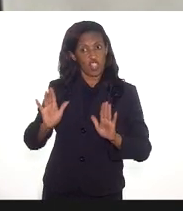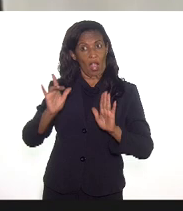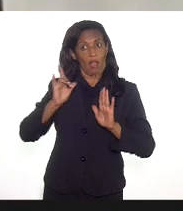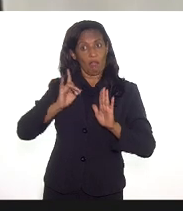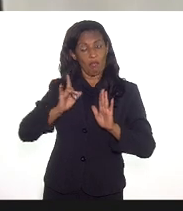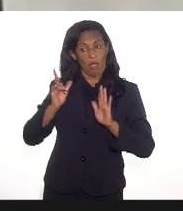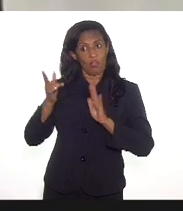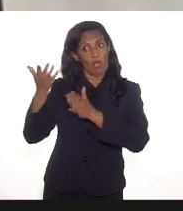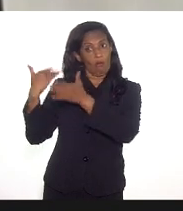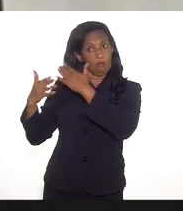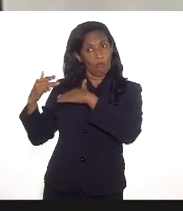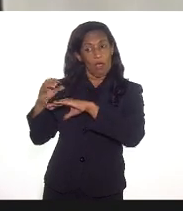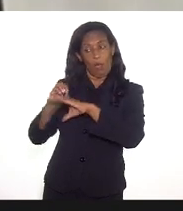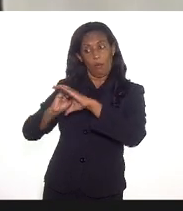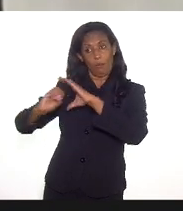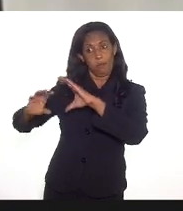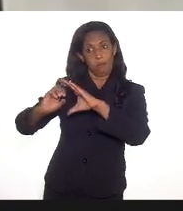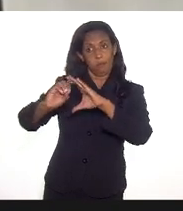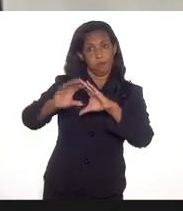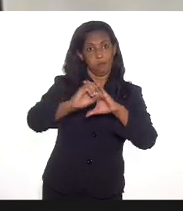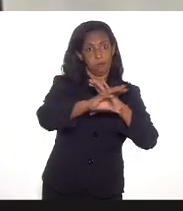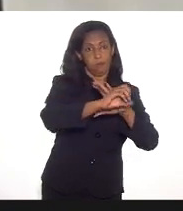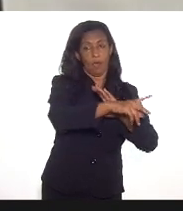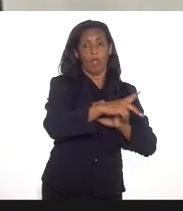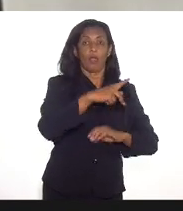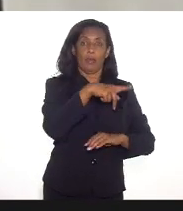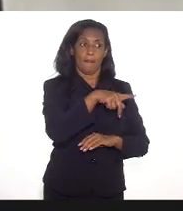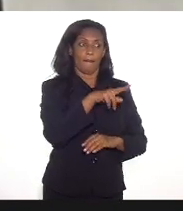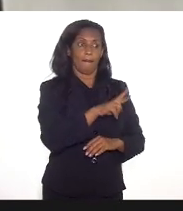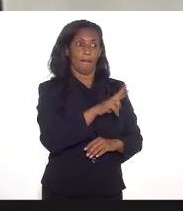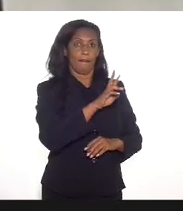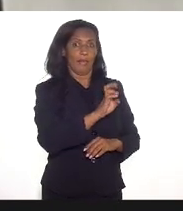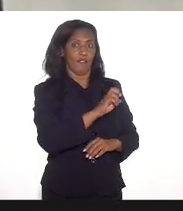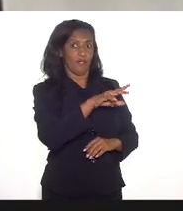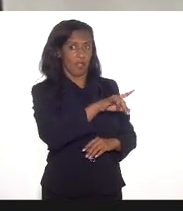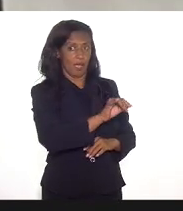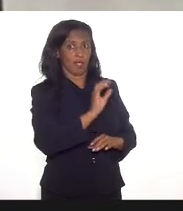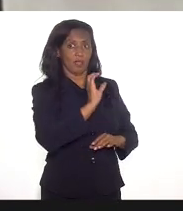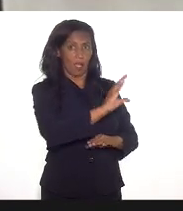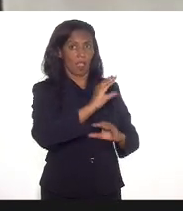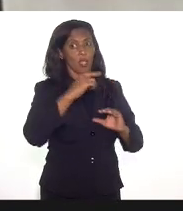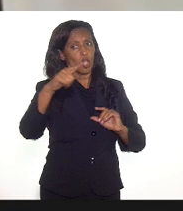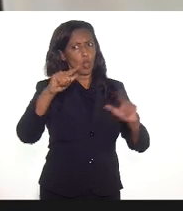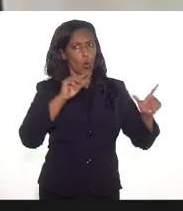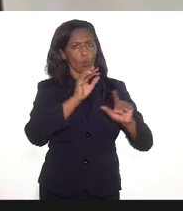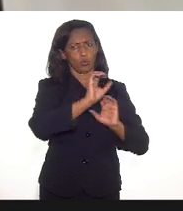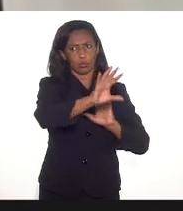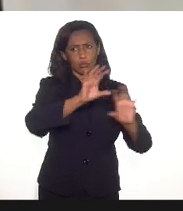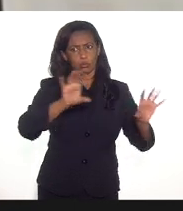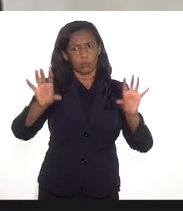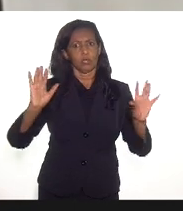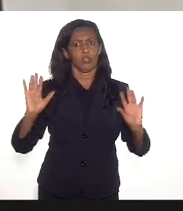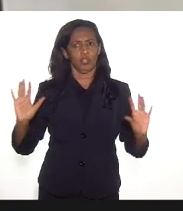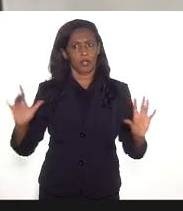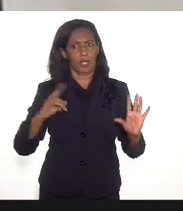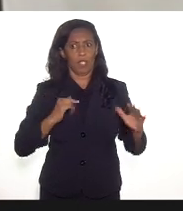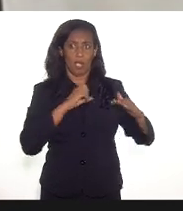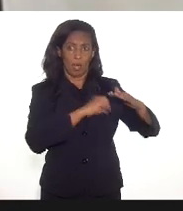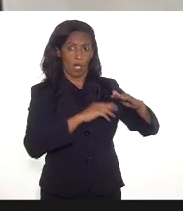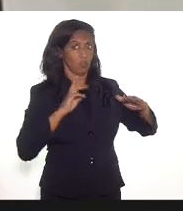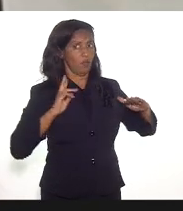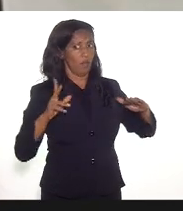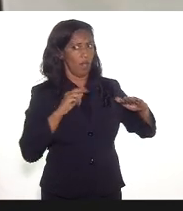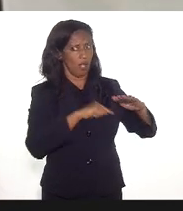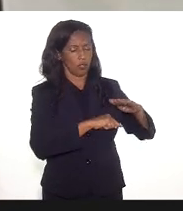recursos dos royalties do petróleo, como o Fundo da Previdência e outros fundos, está certo? Só para reflexão. Obrigado, presidente.